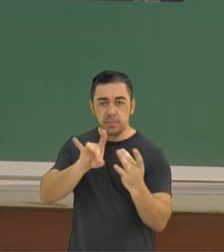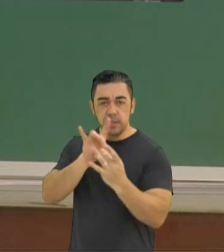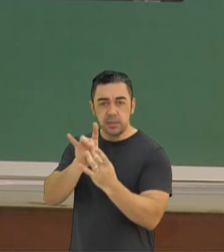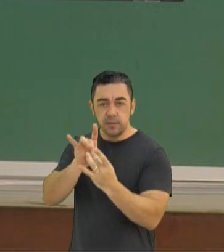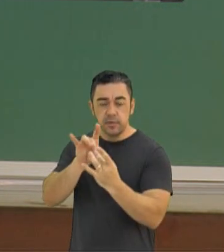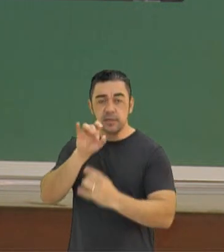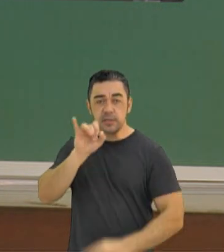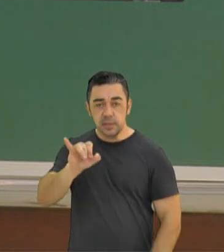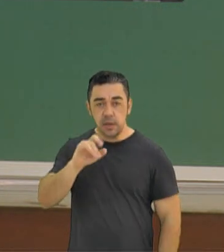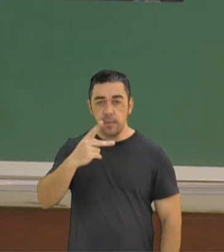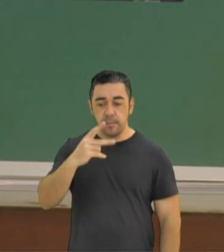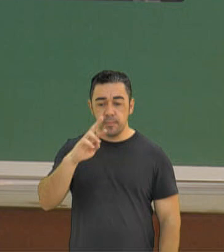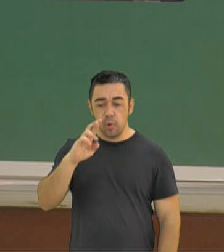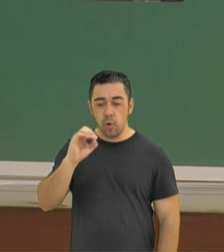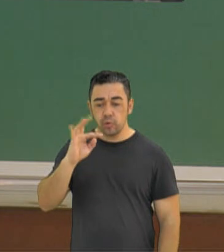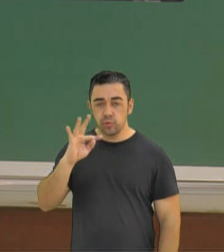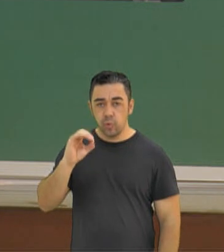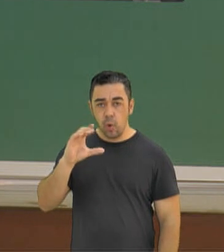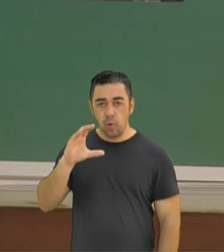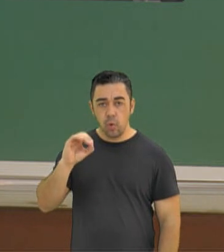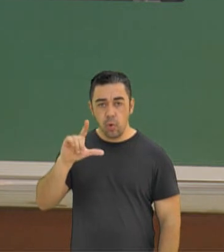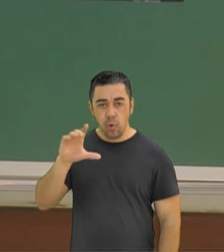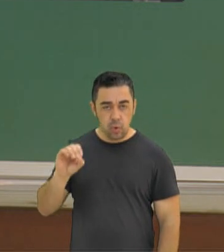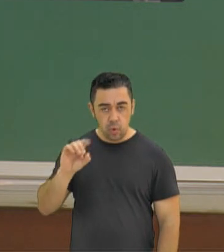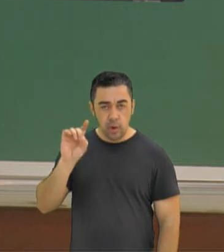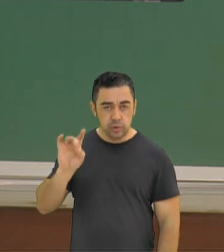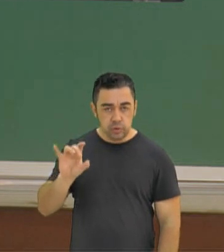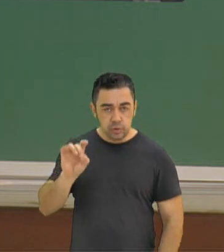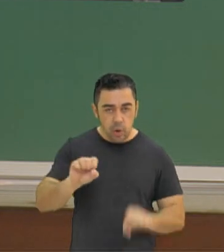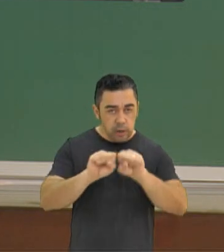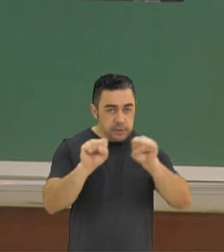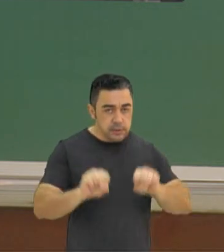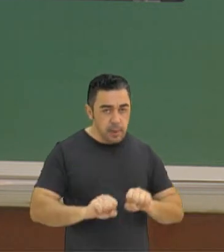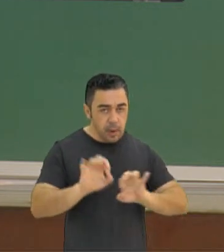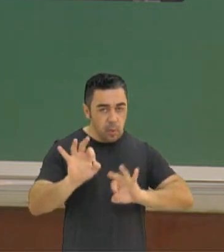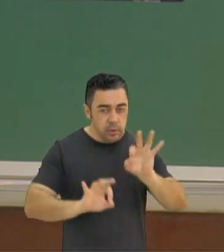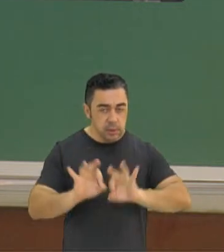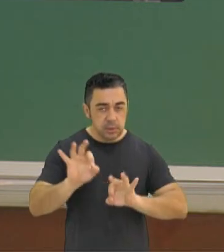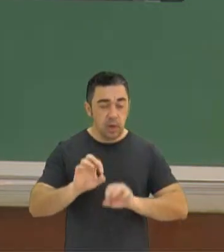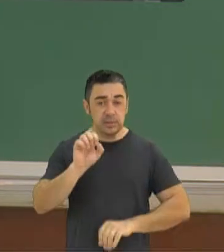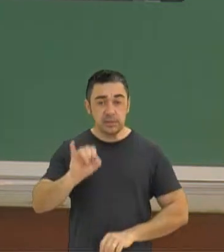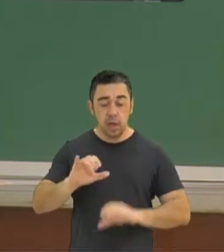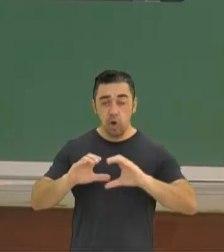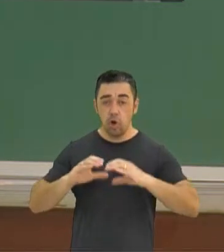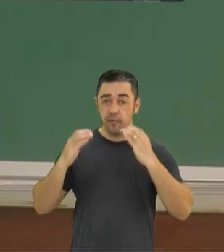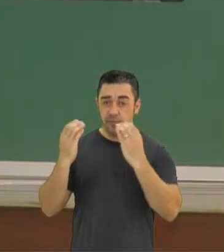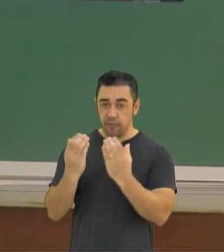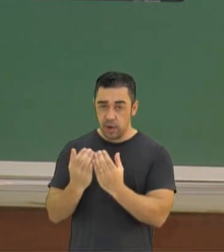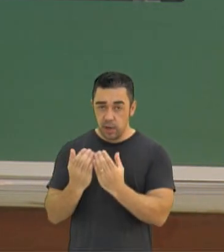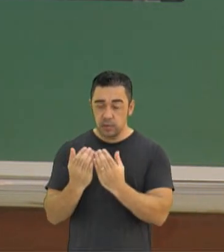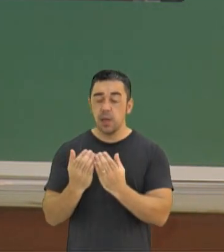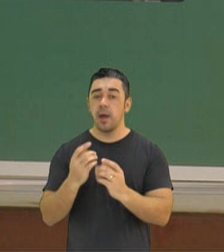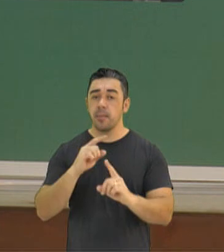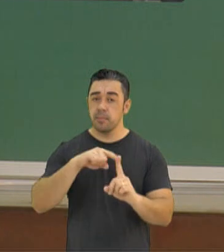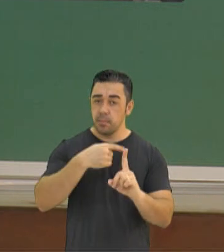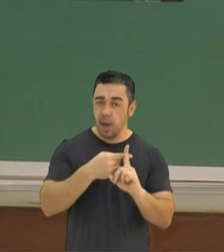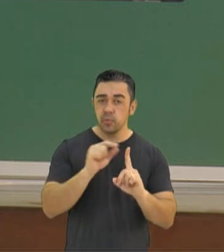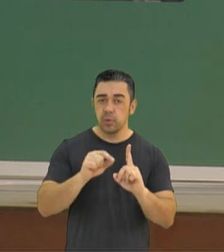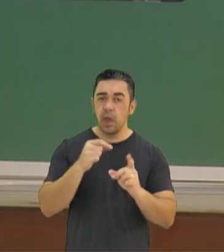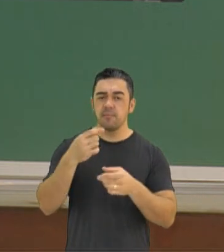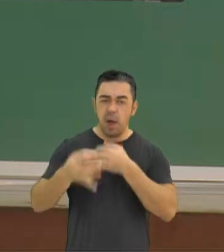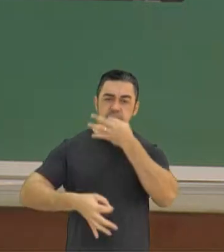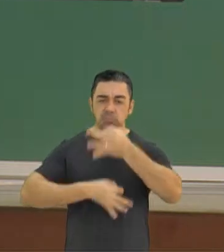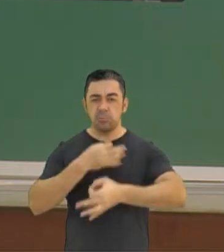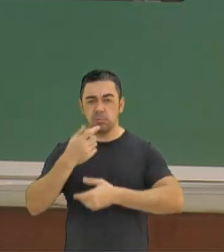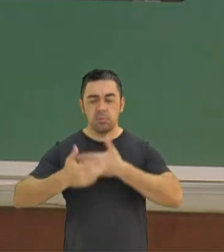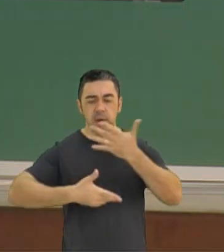é protocolo, é muitas vezes ligado a apenas uma sistemática de organização. Se é uma conferência, muito mais questões faladas.